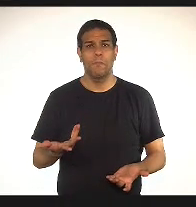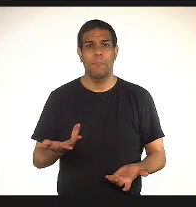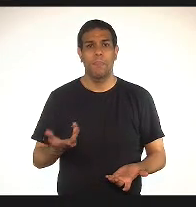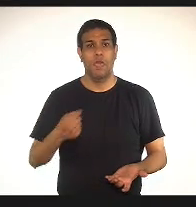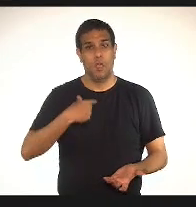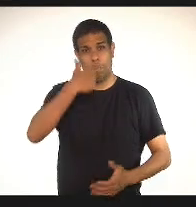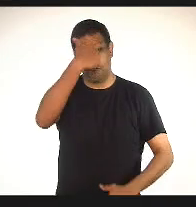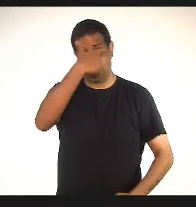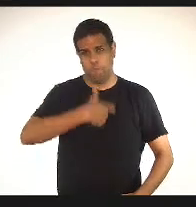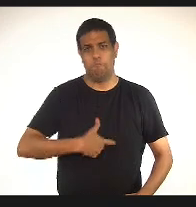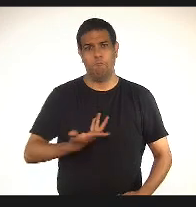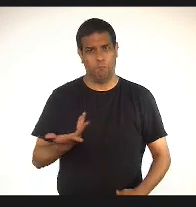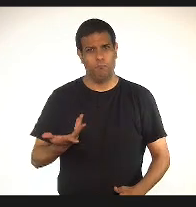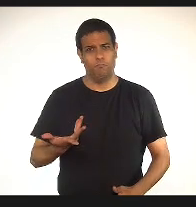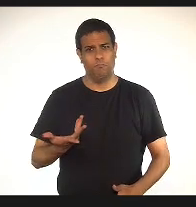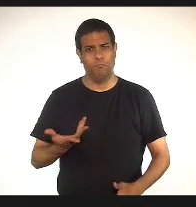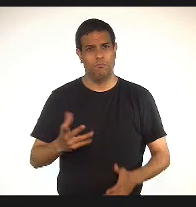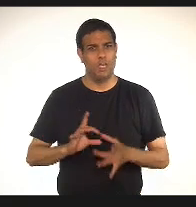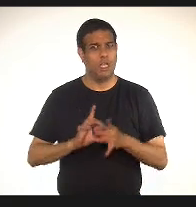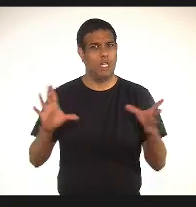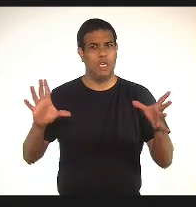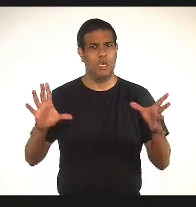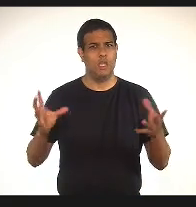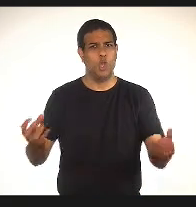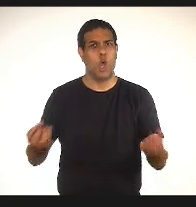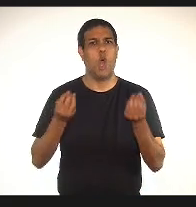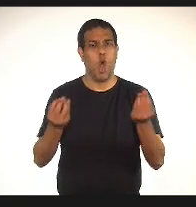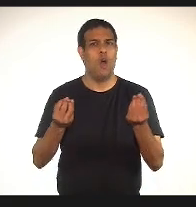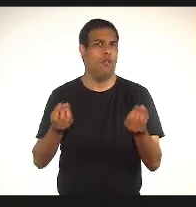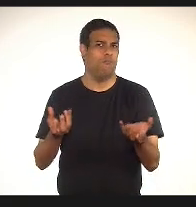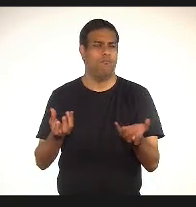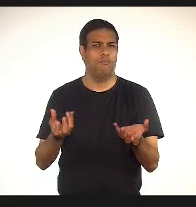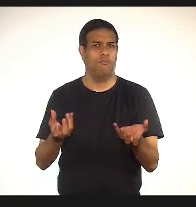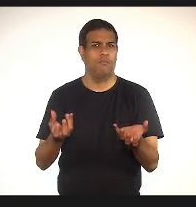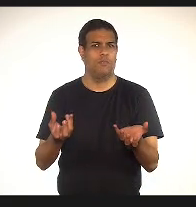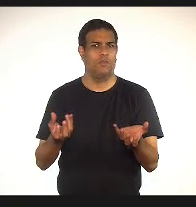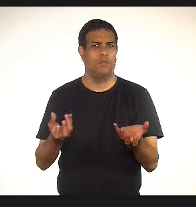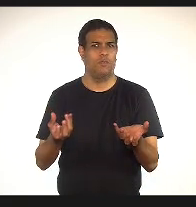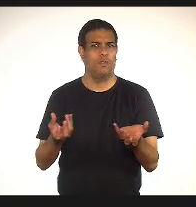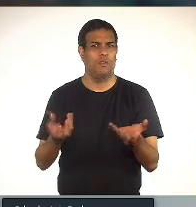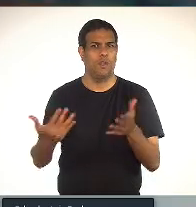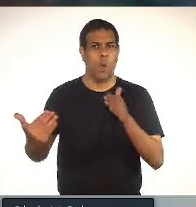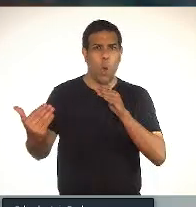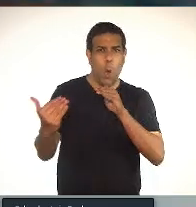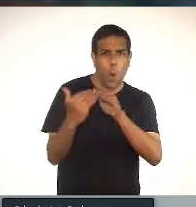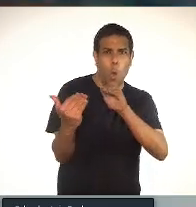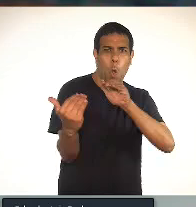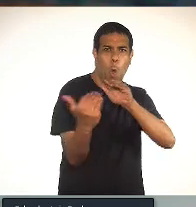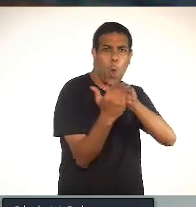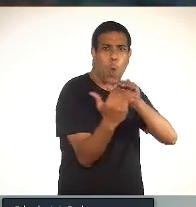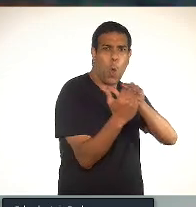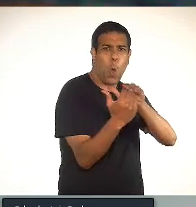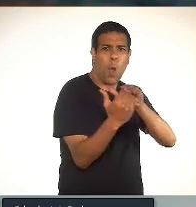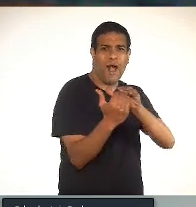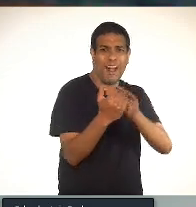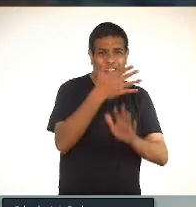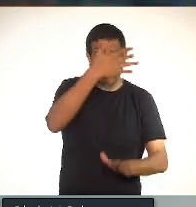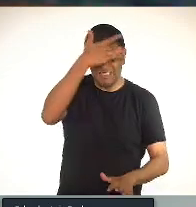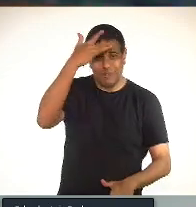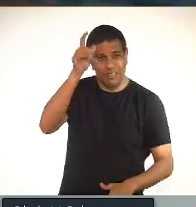democrata, eu jamais compactuo com quem prega a ruptura